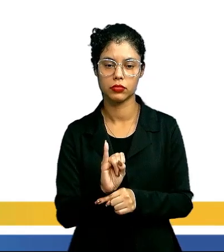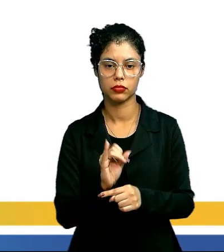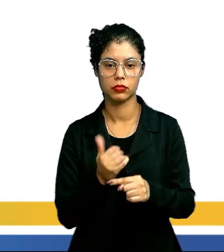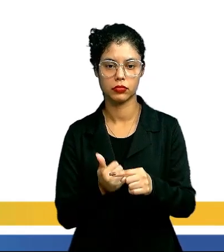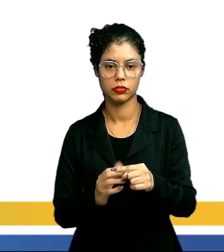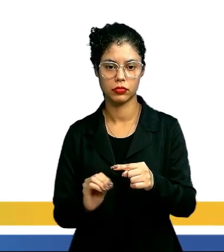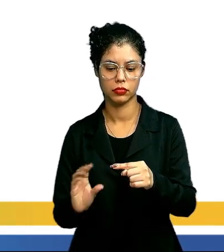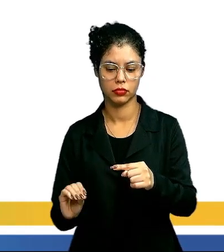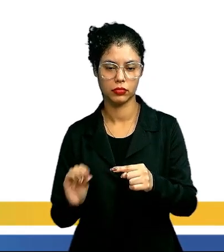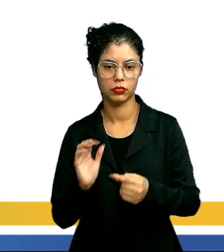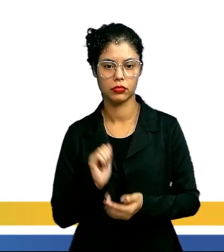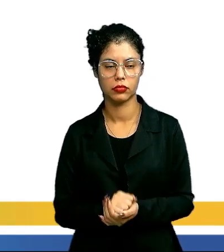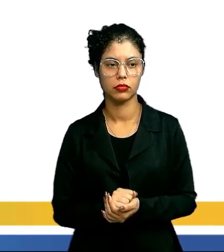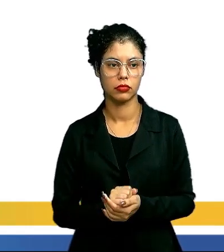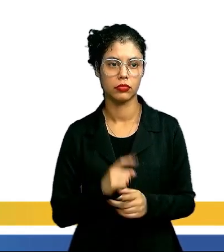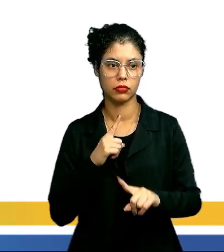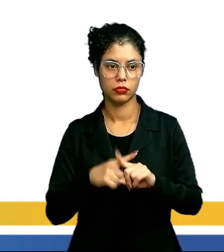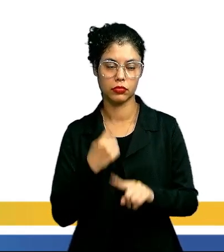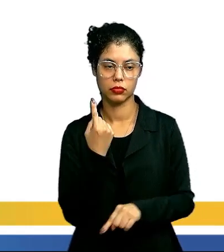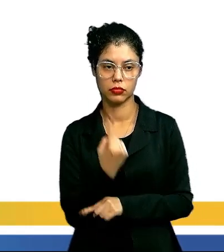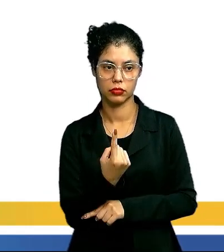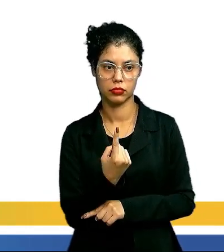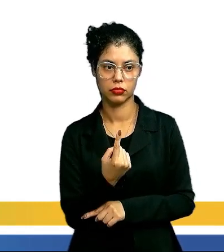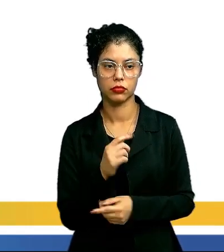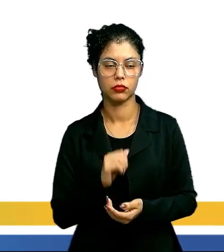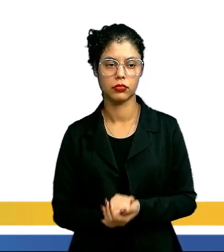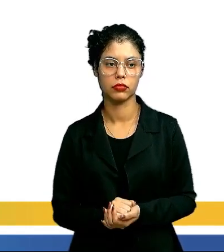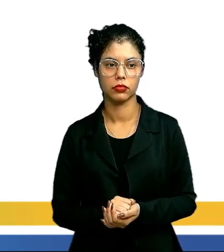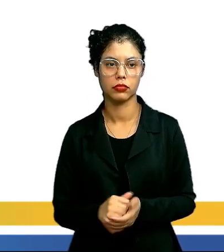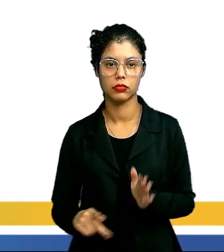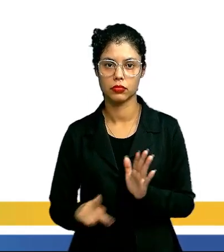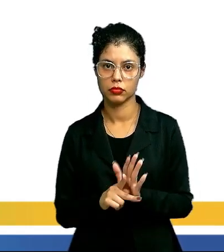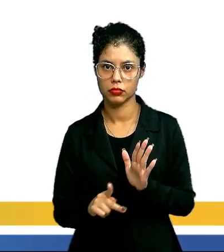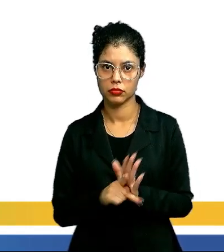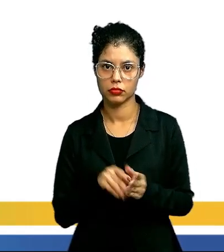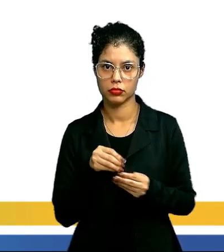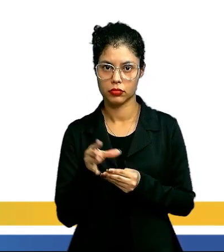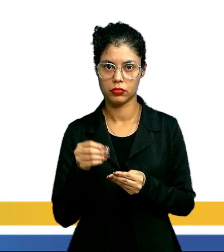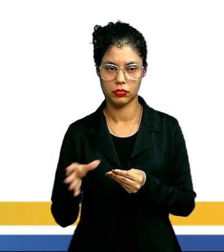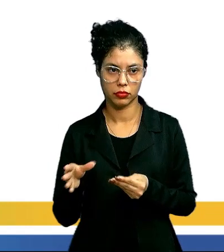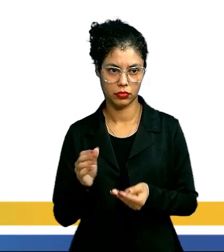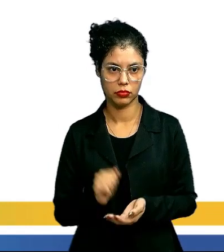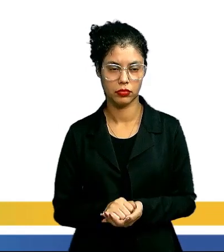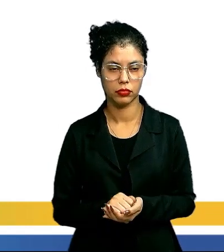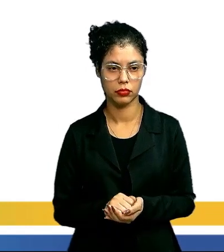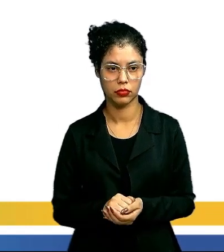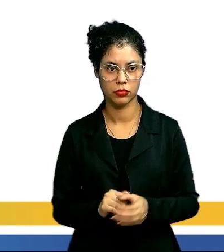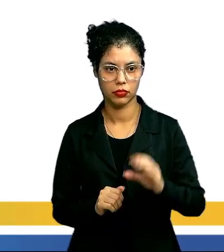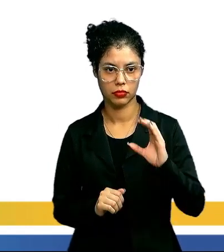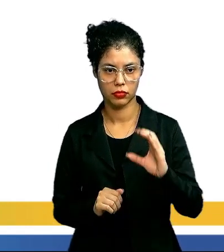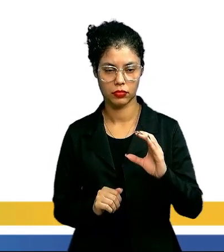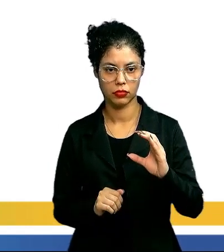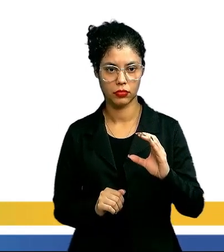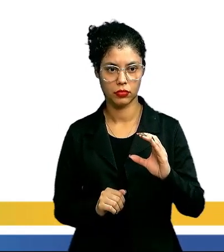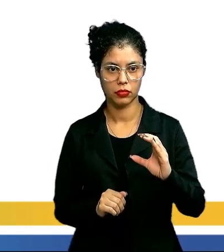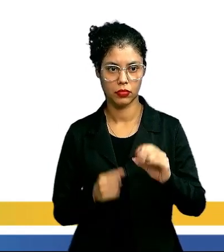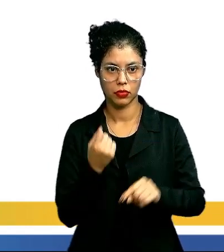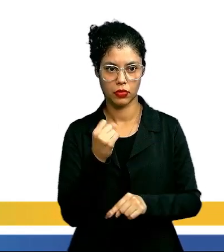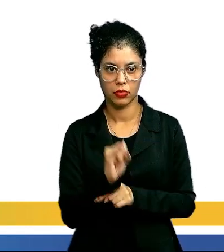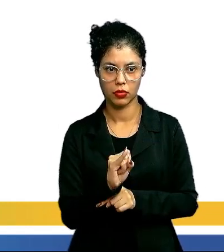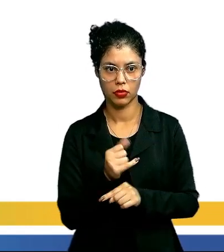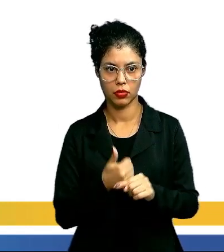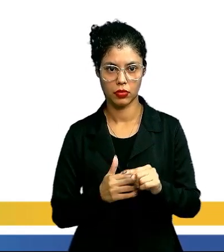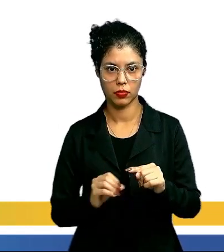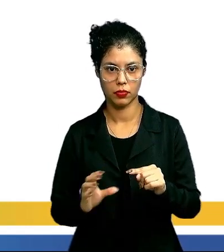i sobre 100 vezes esse um se é a propriedade distributiva estou só aplicando vai dar I sobre 100 novamente